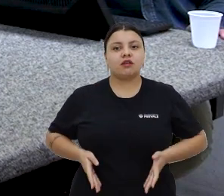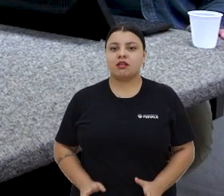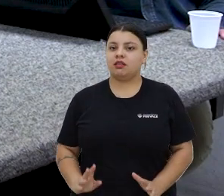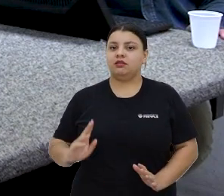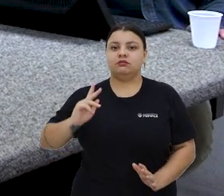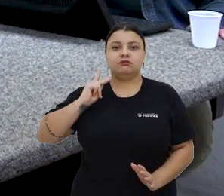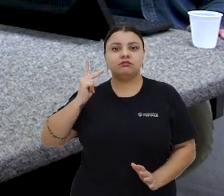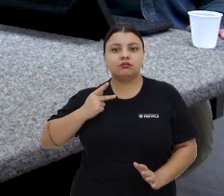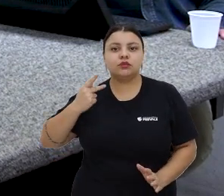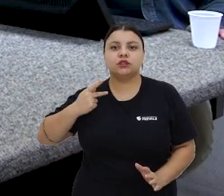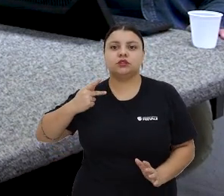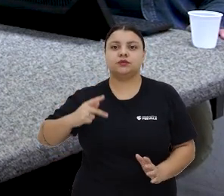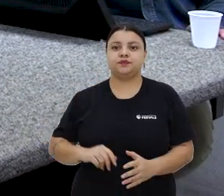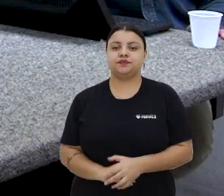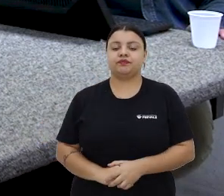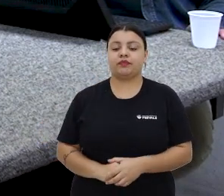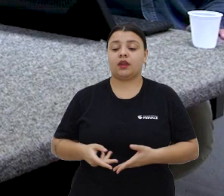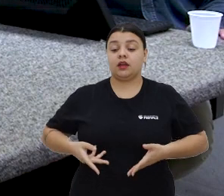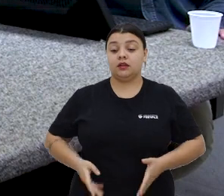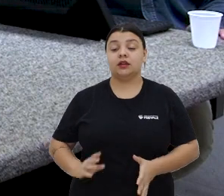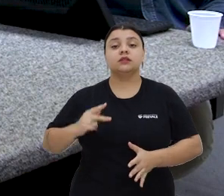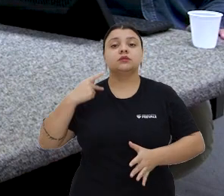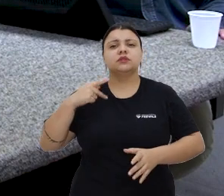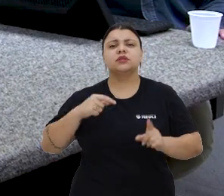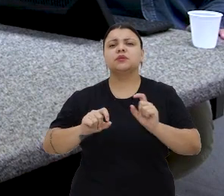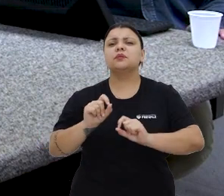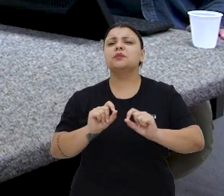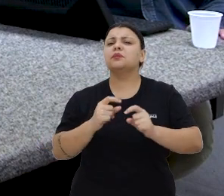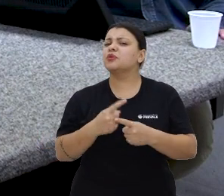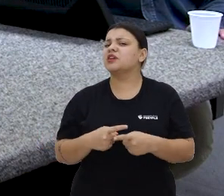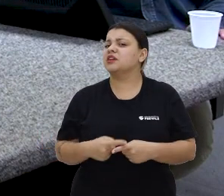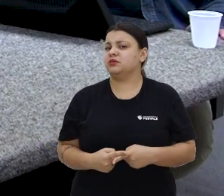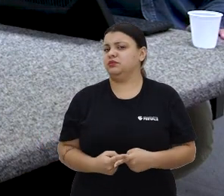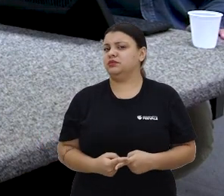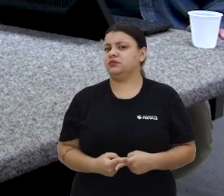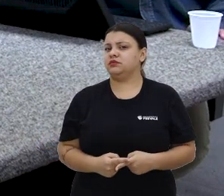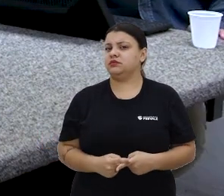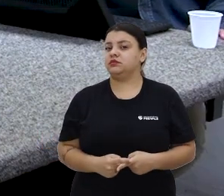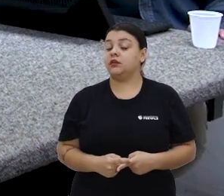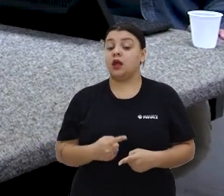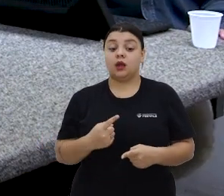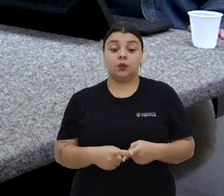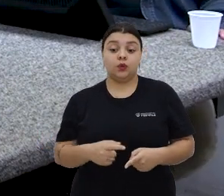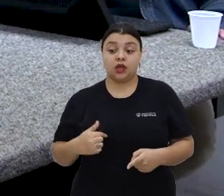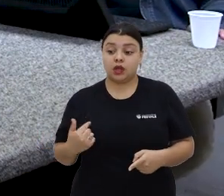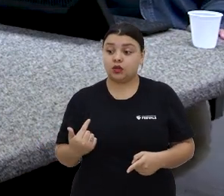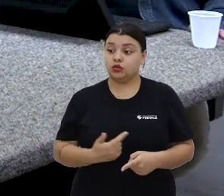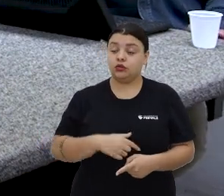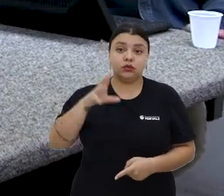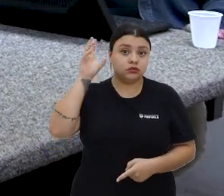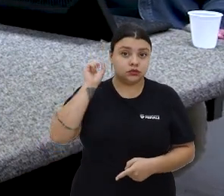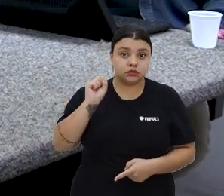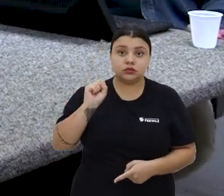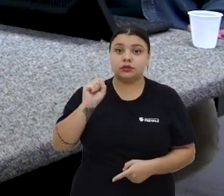politizado. E nasce politizado porque todos aqui ouviram dos seus